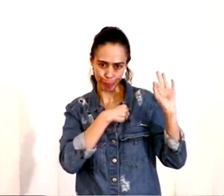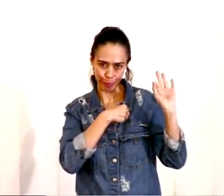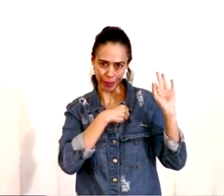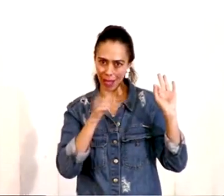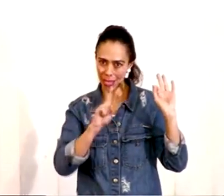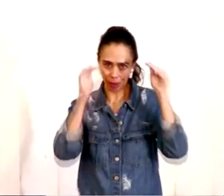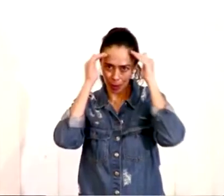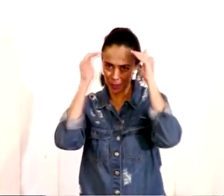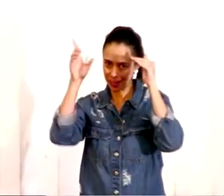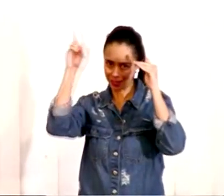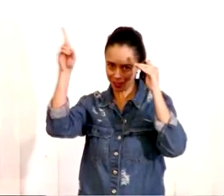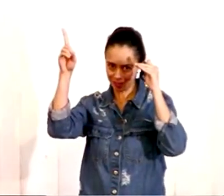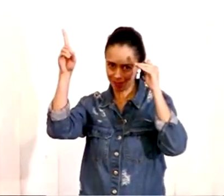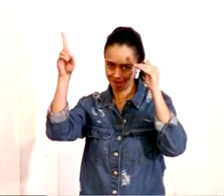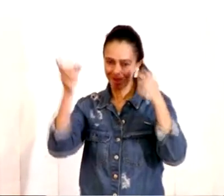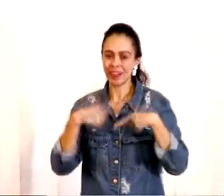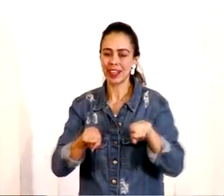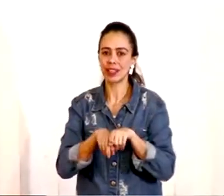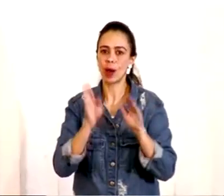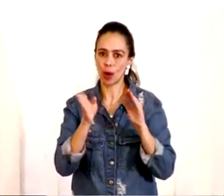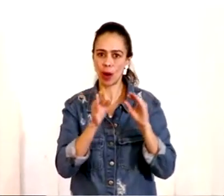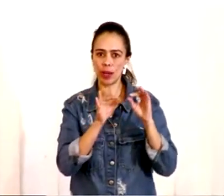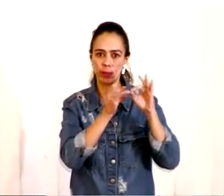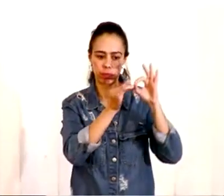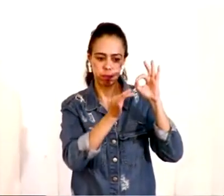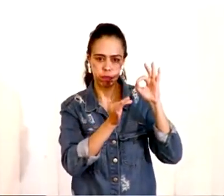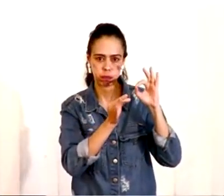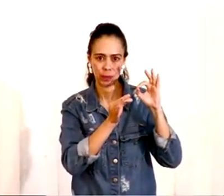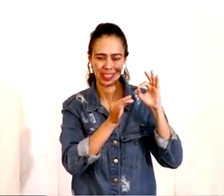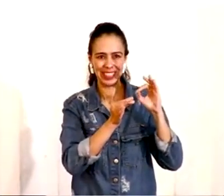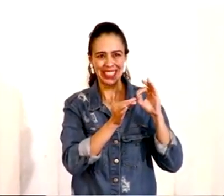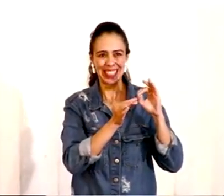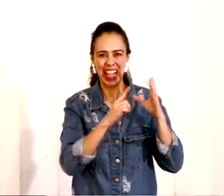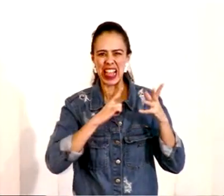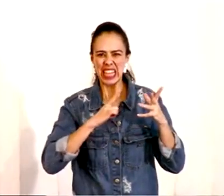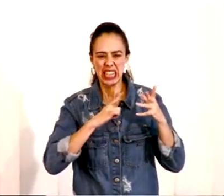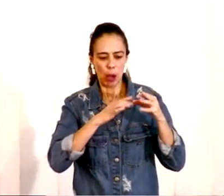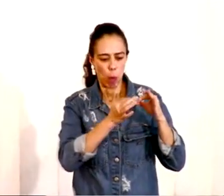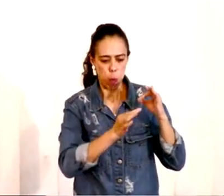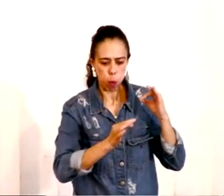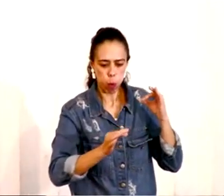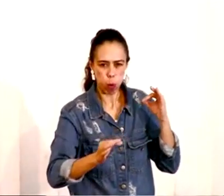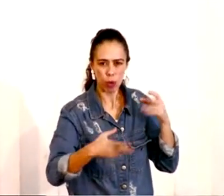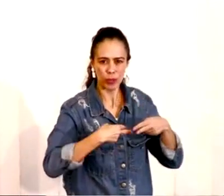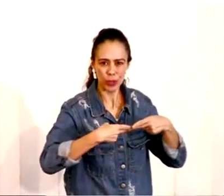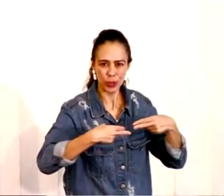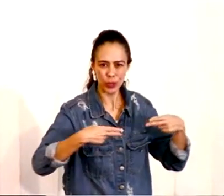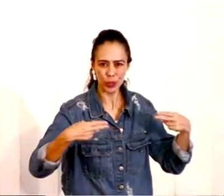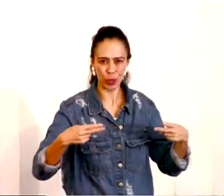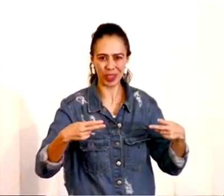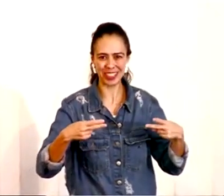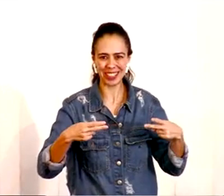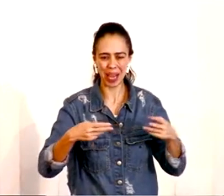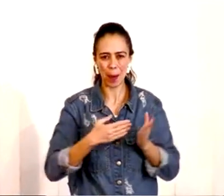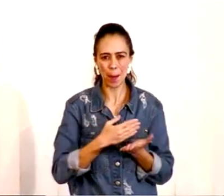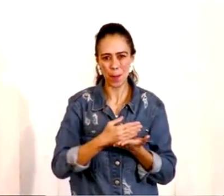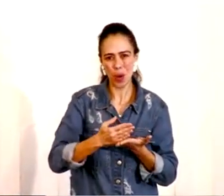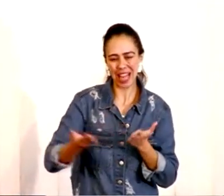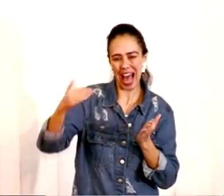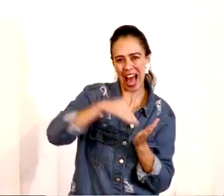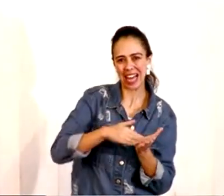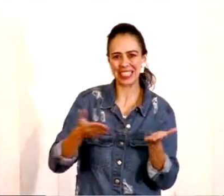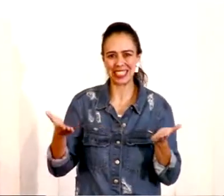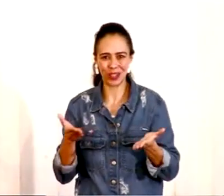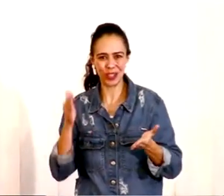diversas evidências do que o pecado faz no coração do homem. E isso nos leva